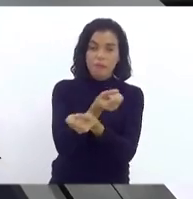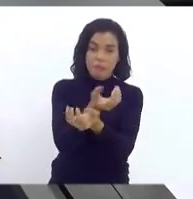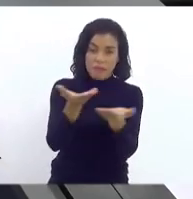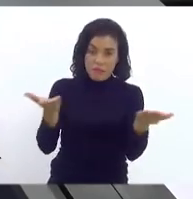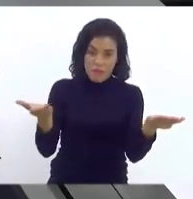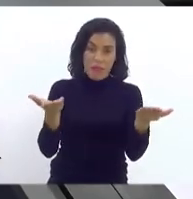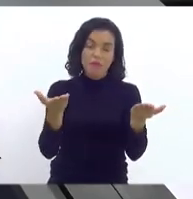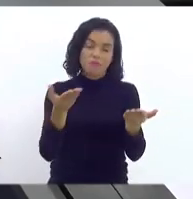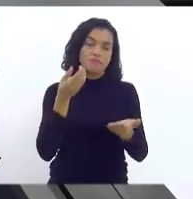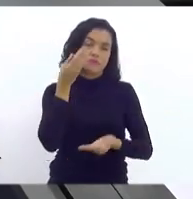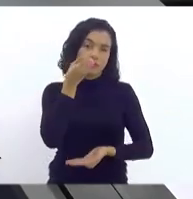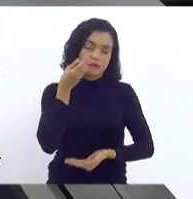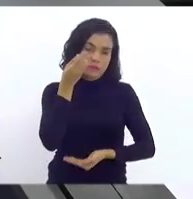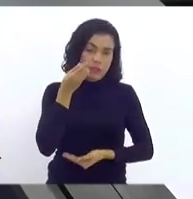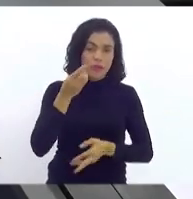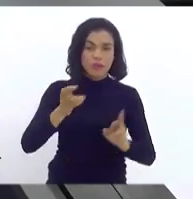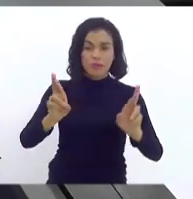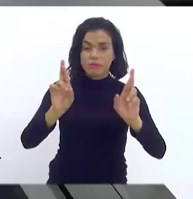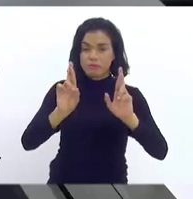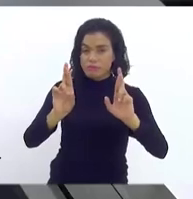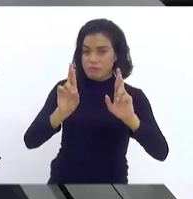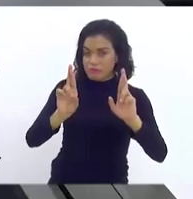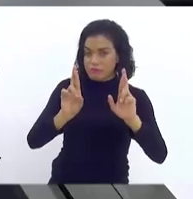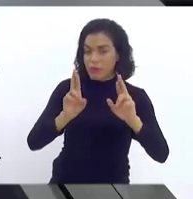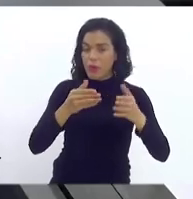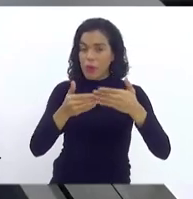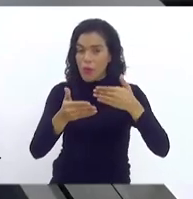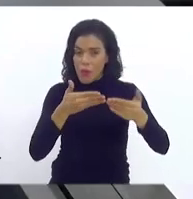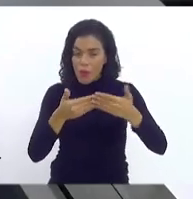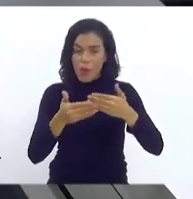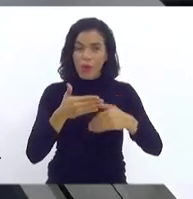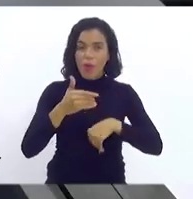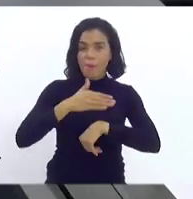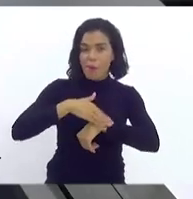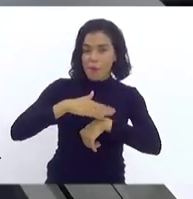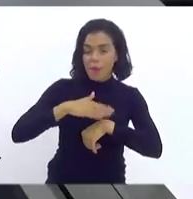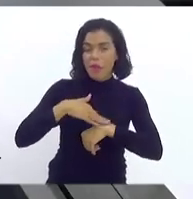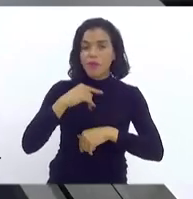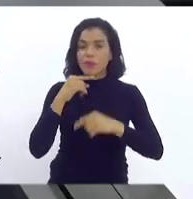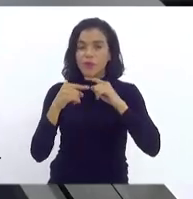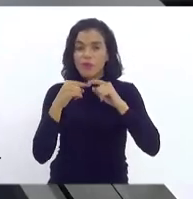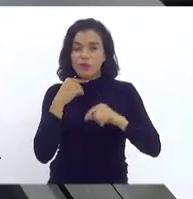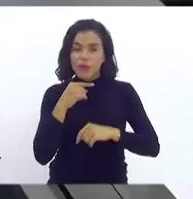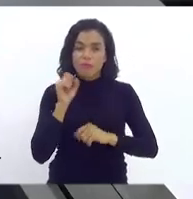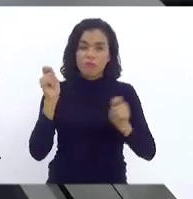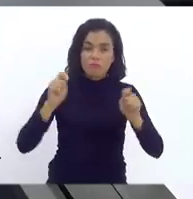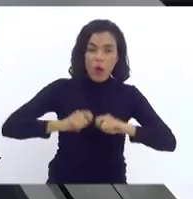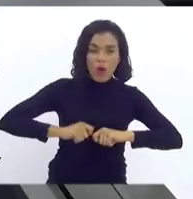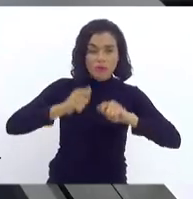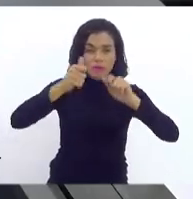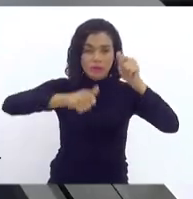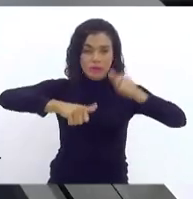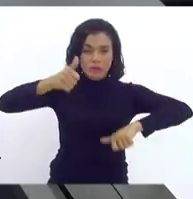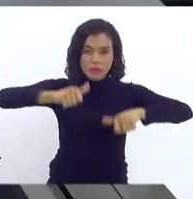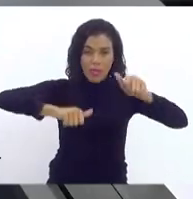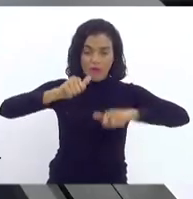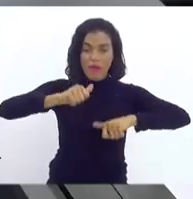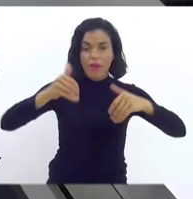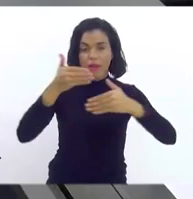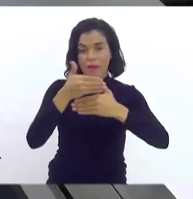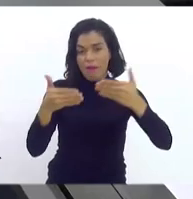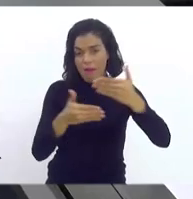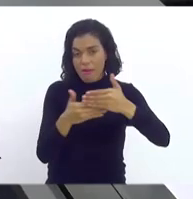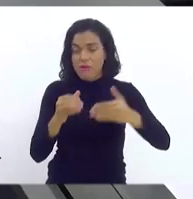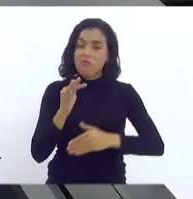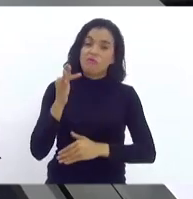disponibilizada aos deputados para que qualquer momento possam avaliar e também, se